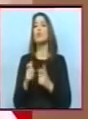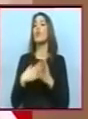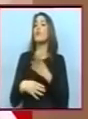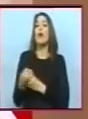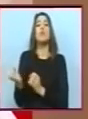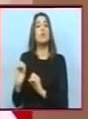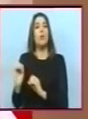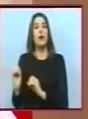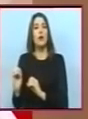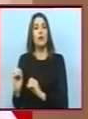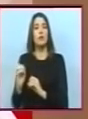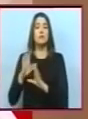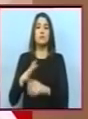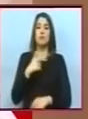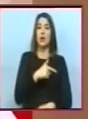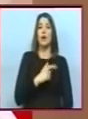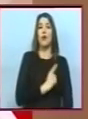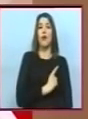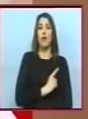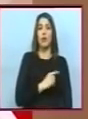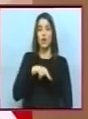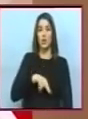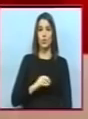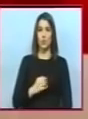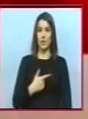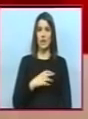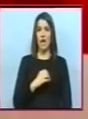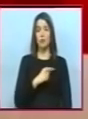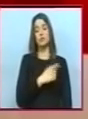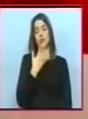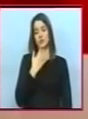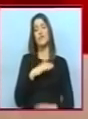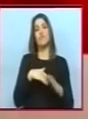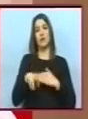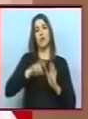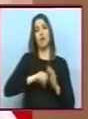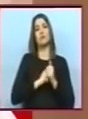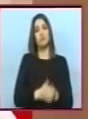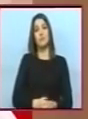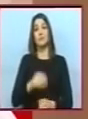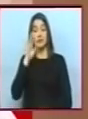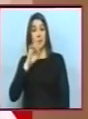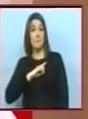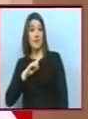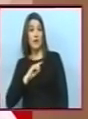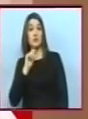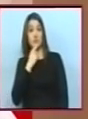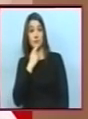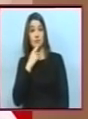mas o notário, no fundo, acautela que as regras são cumpridas. Num testamento cerrado, muitas vezes são os testamentos